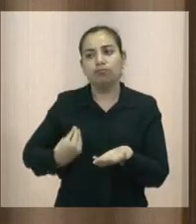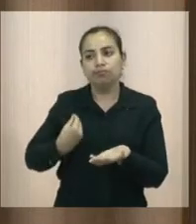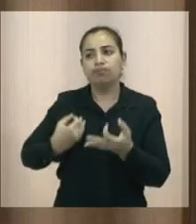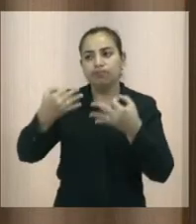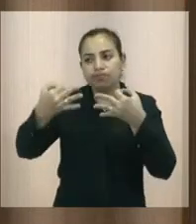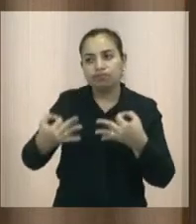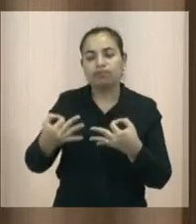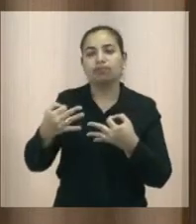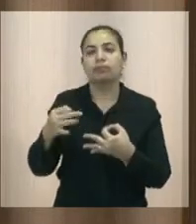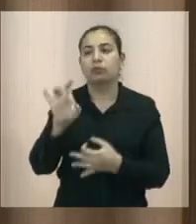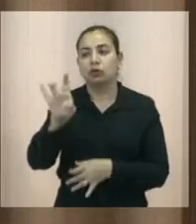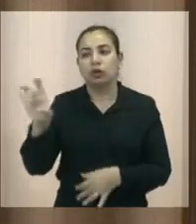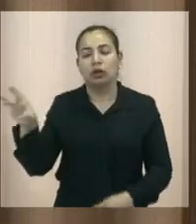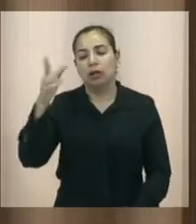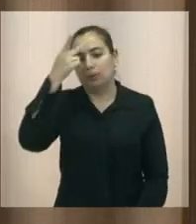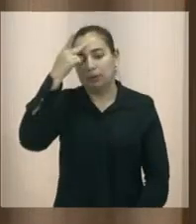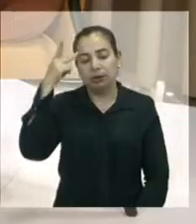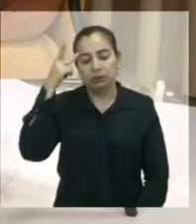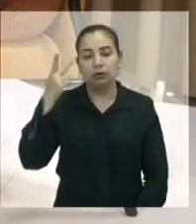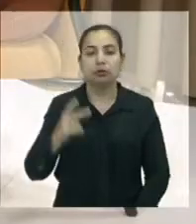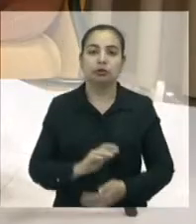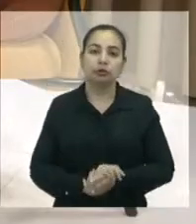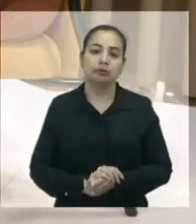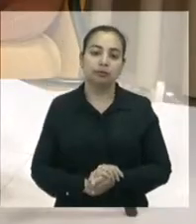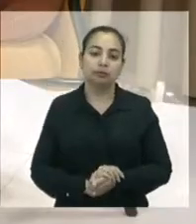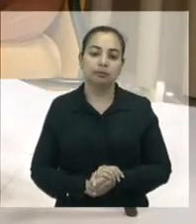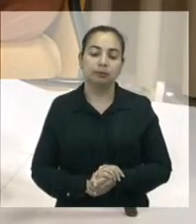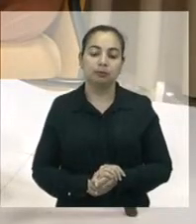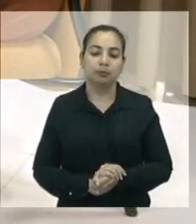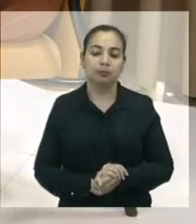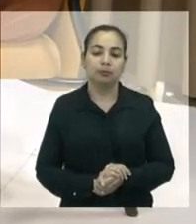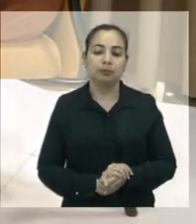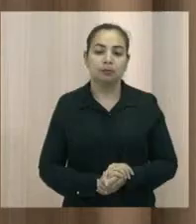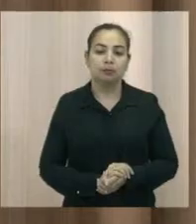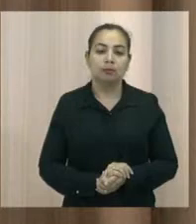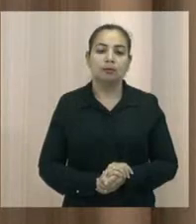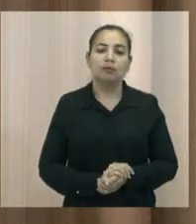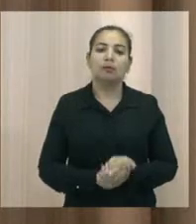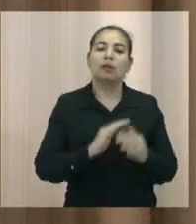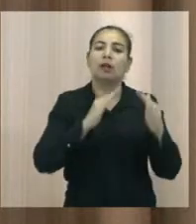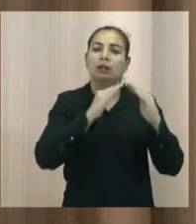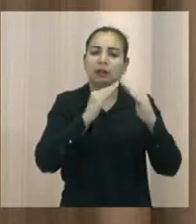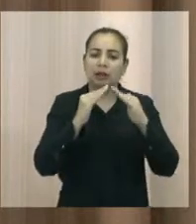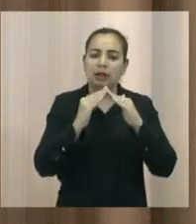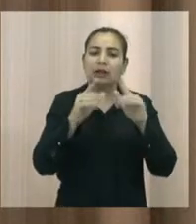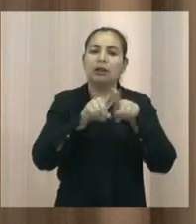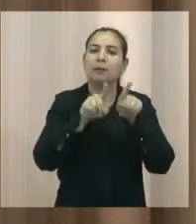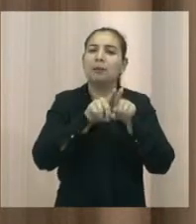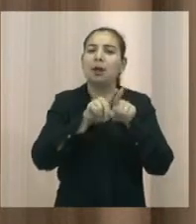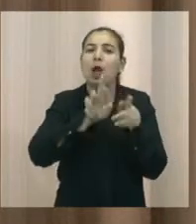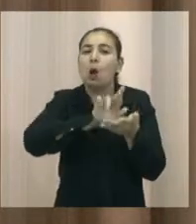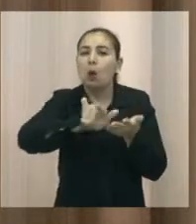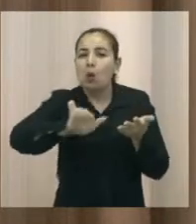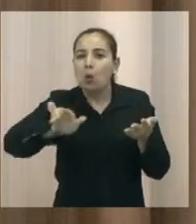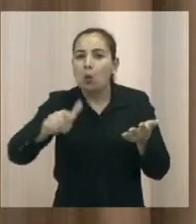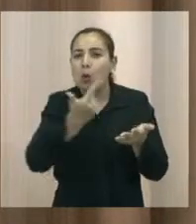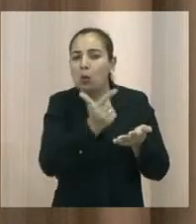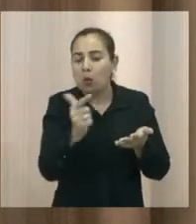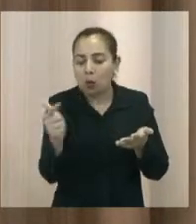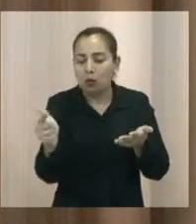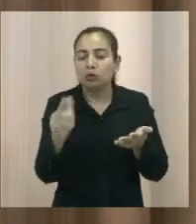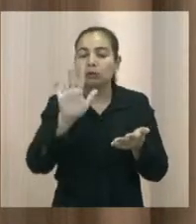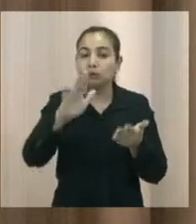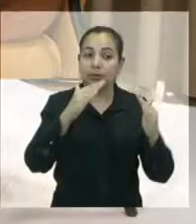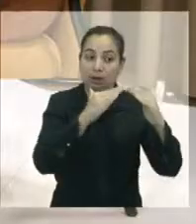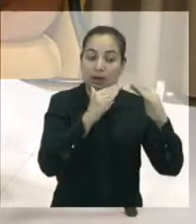né, no dia a dia da população. Verdade. Eu falo da habitação e falo dos demais, a gente sabe que o da habitação